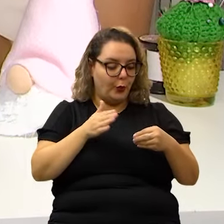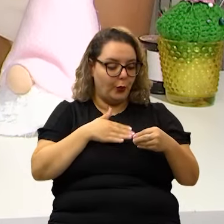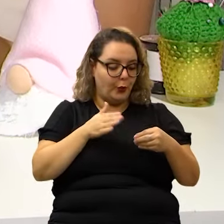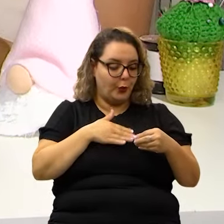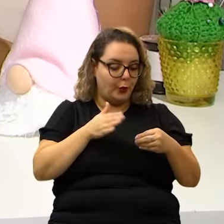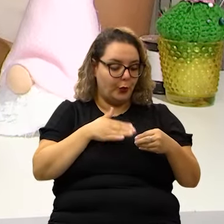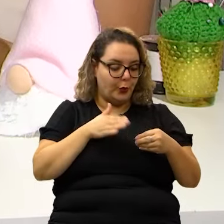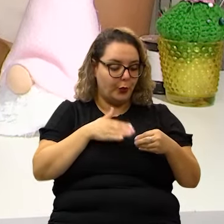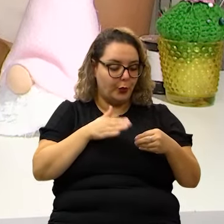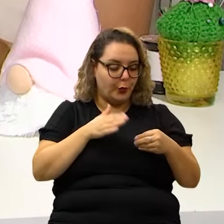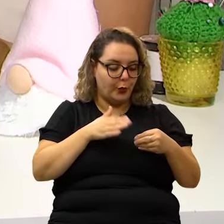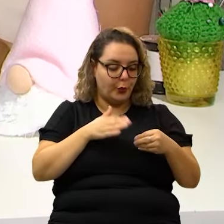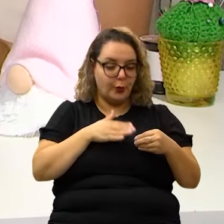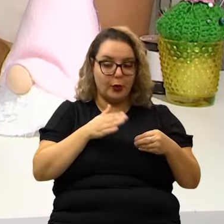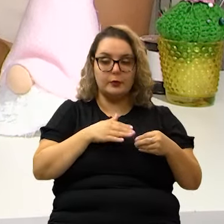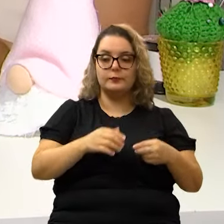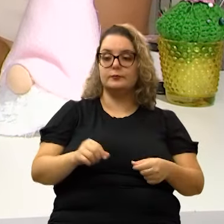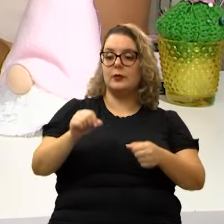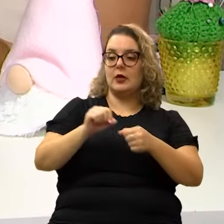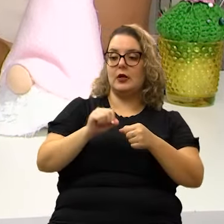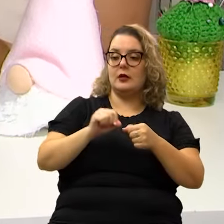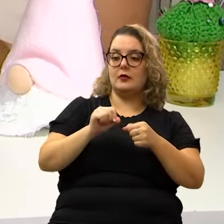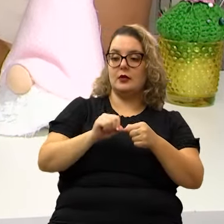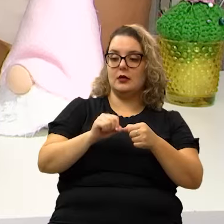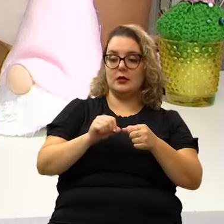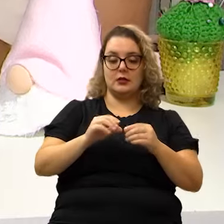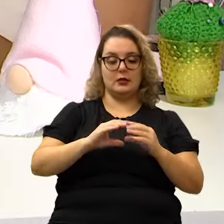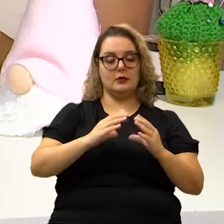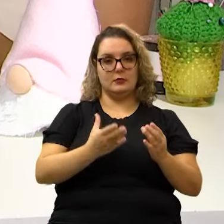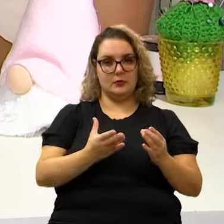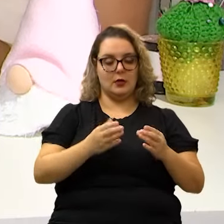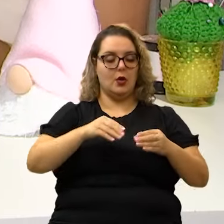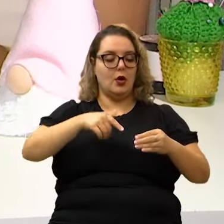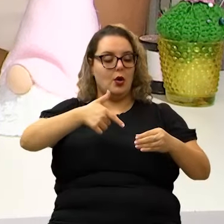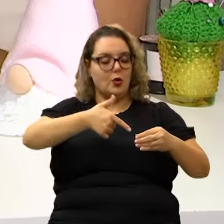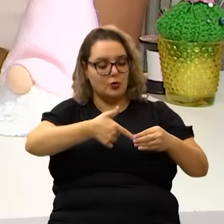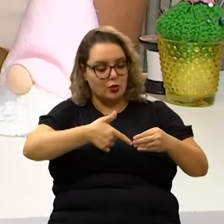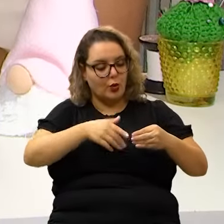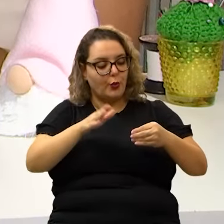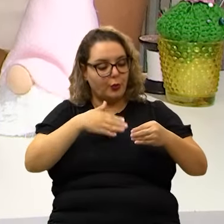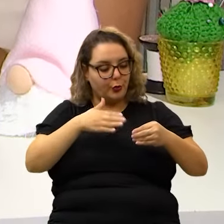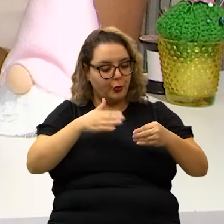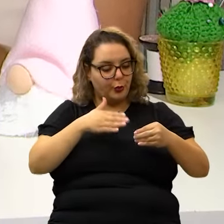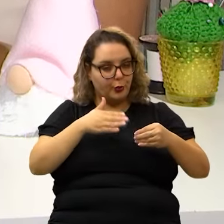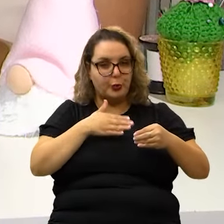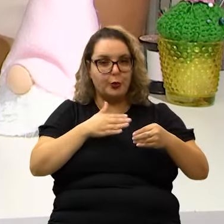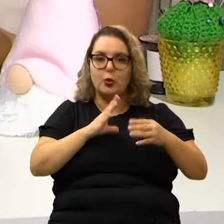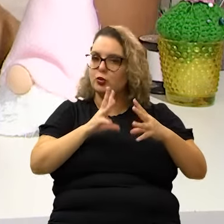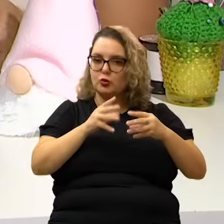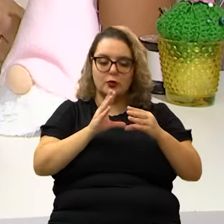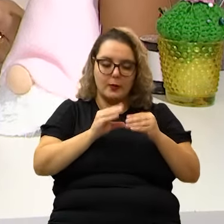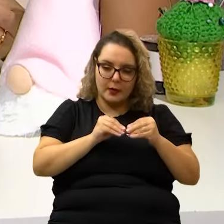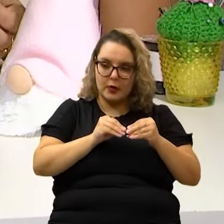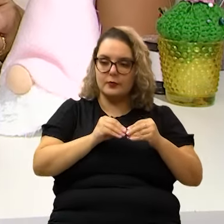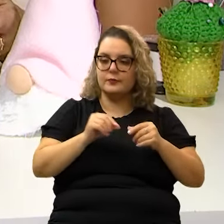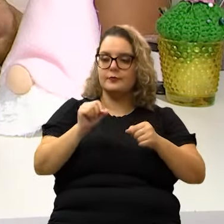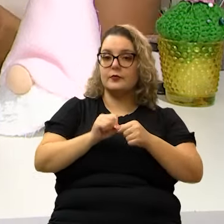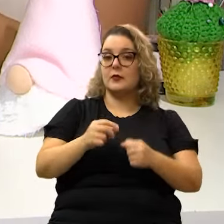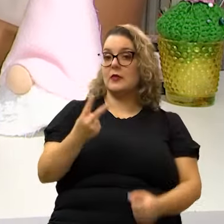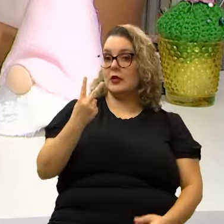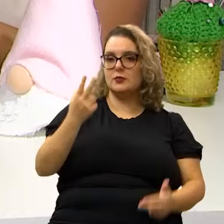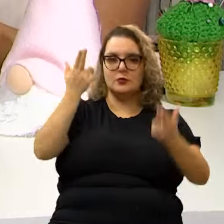Aqui eu tenho que fazer também na de fora, né? Para ela não ficar abrindo também. E vou fazer isso com as